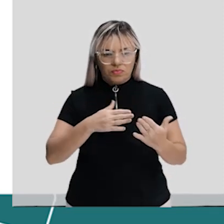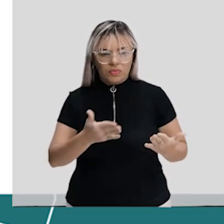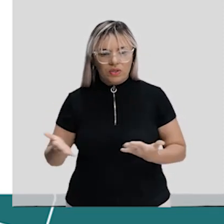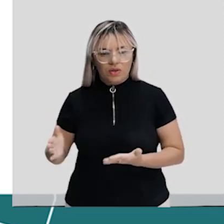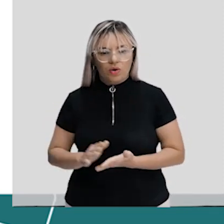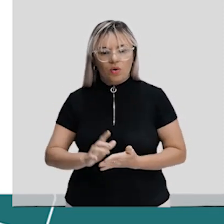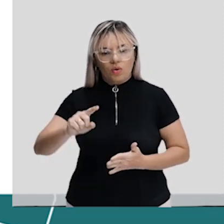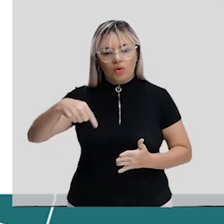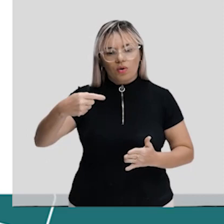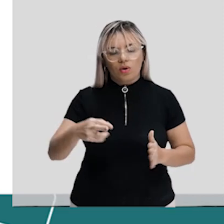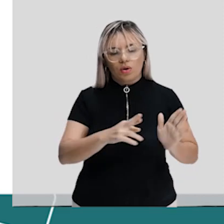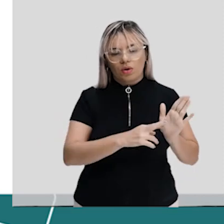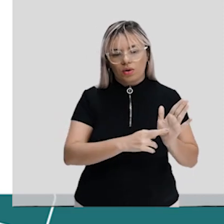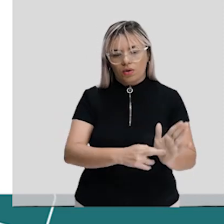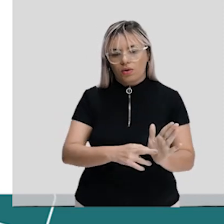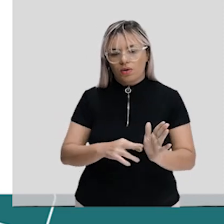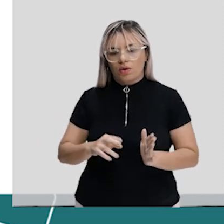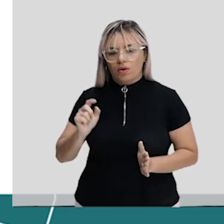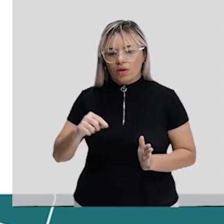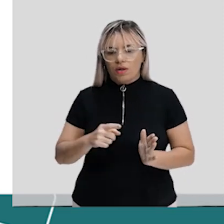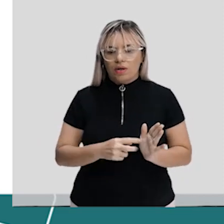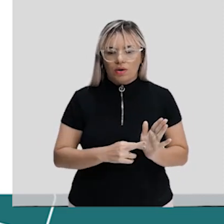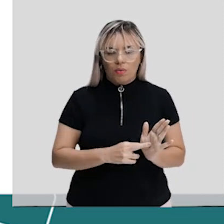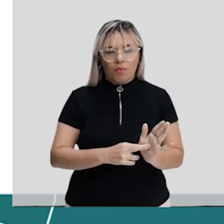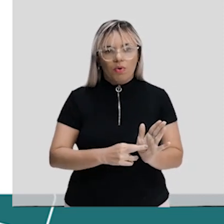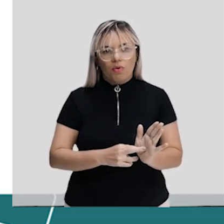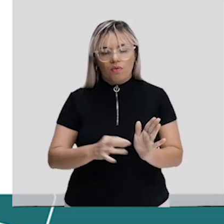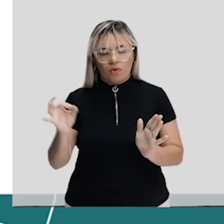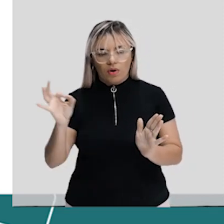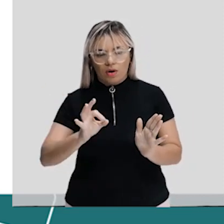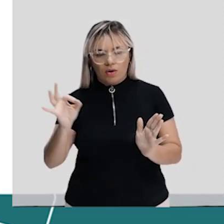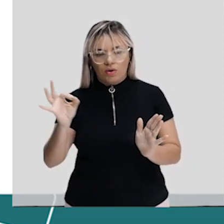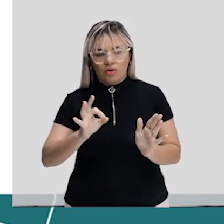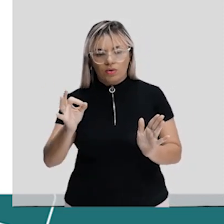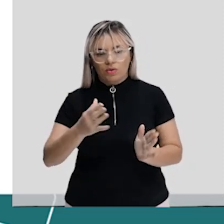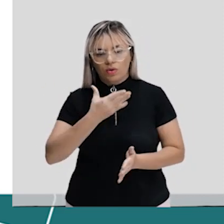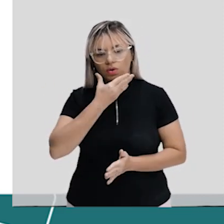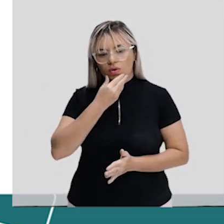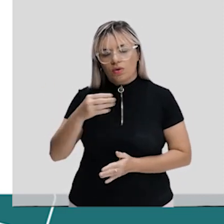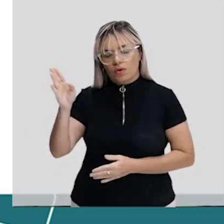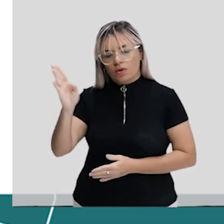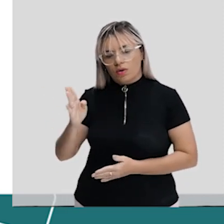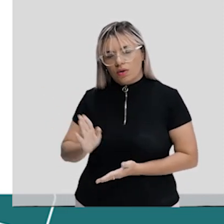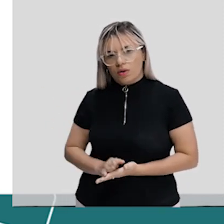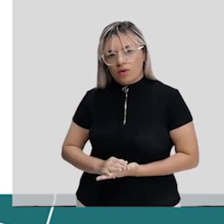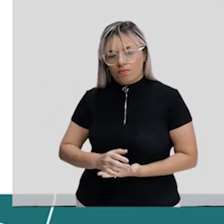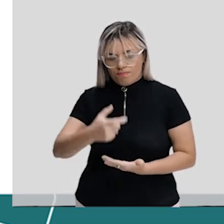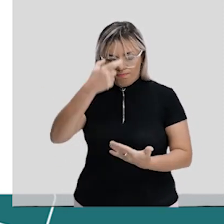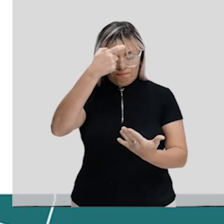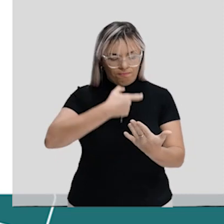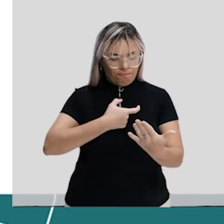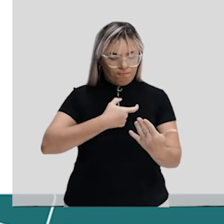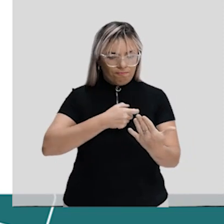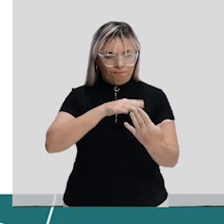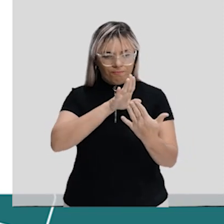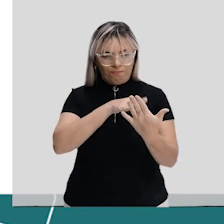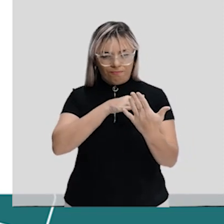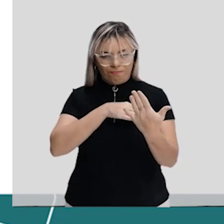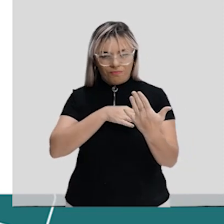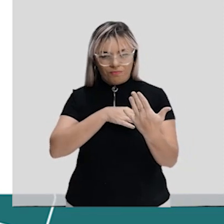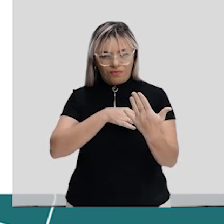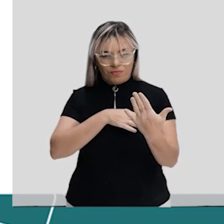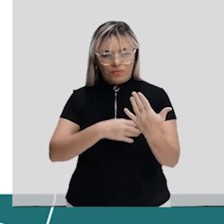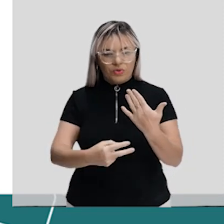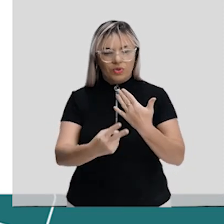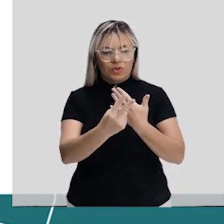valor percentual dos homens brasileiros que dizem cuidar de sua beleza. Então, qual é o